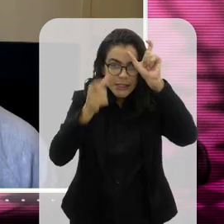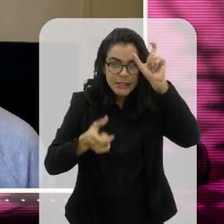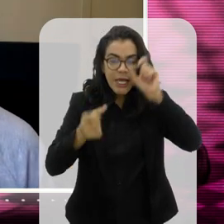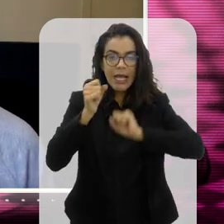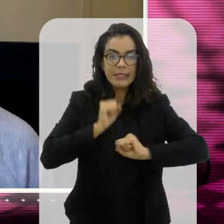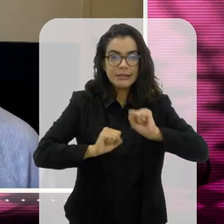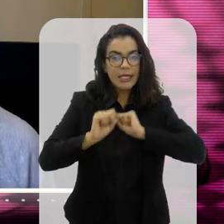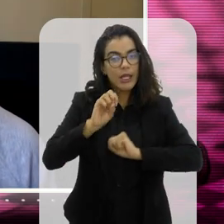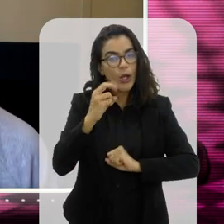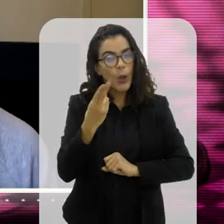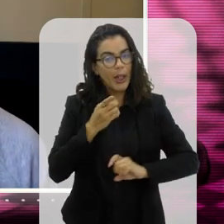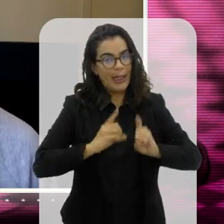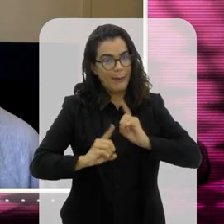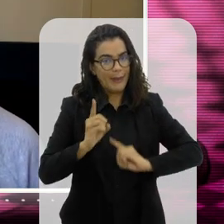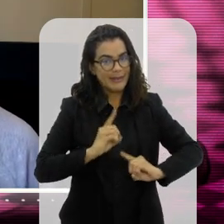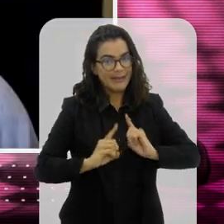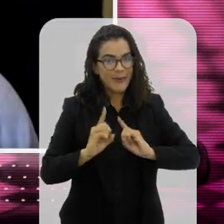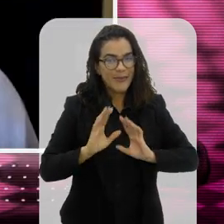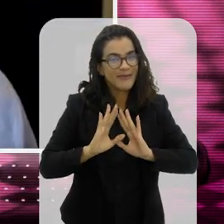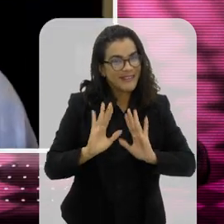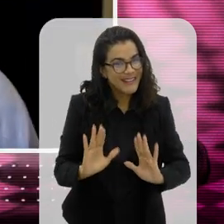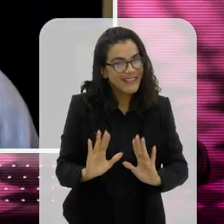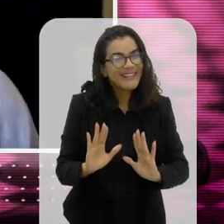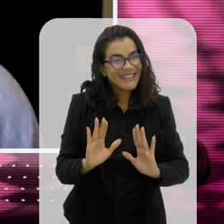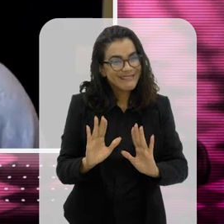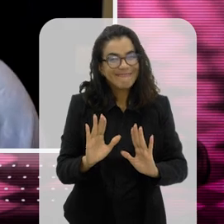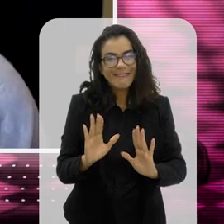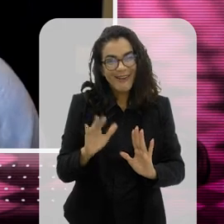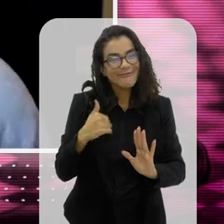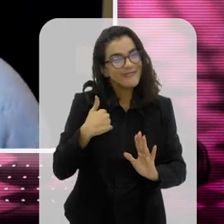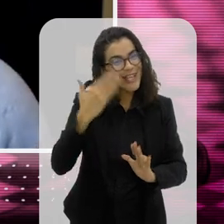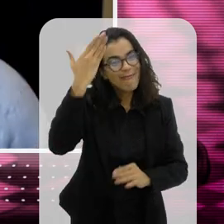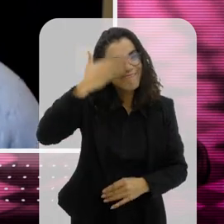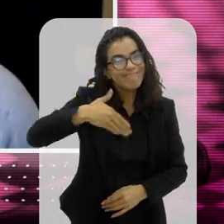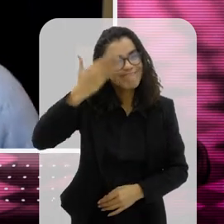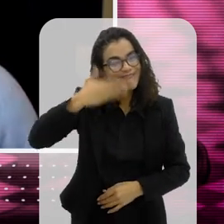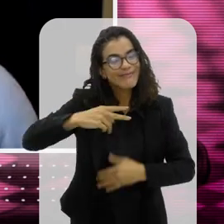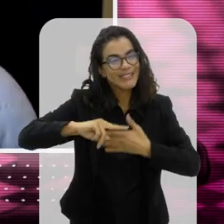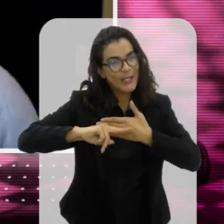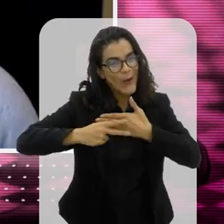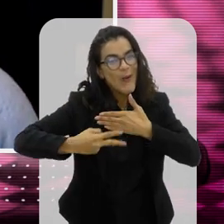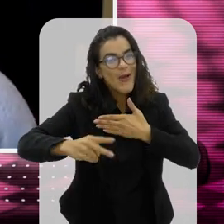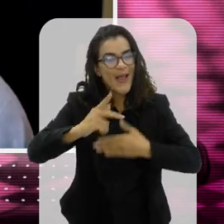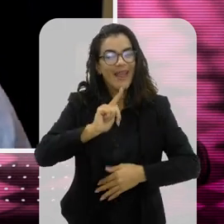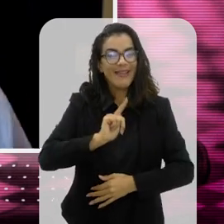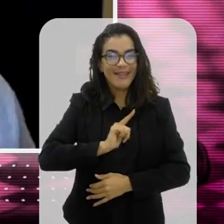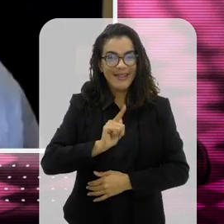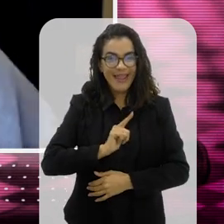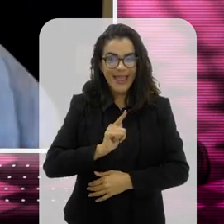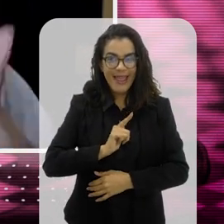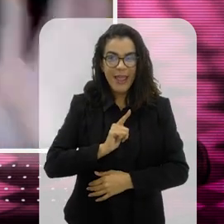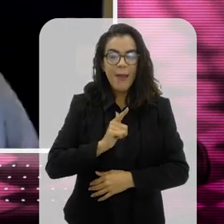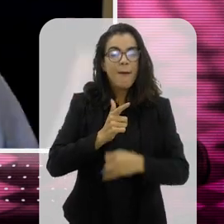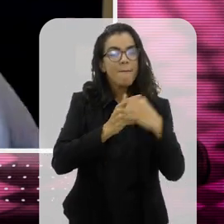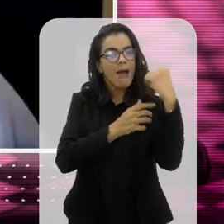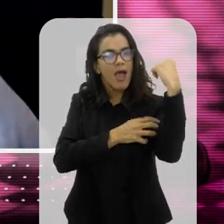diagnóstico de transtorno mental, ansiedade ou depressão. Então, sabe assim, é uma coisa que, né, a gente está vendo a consequência.